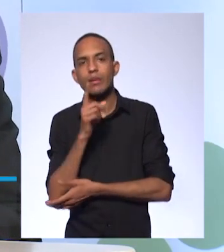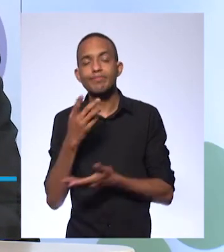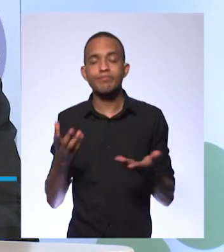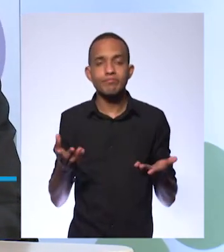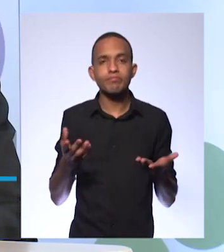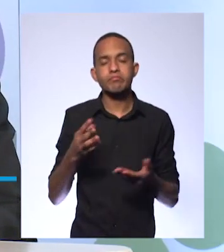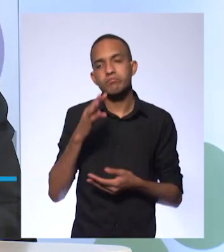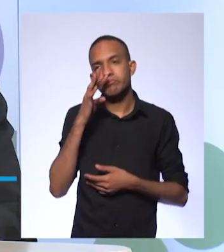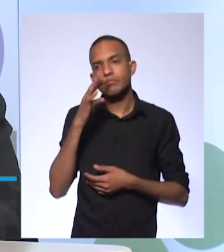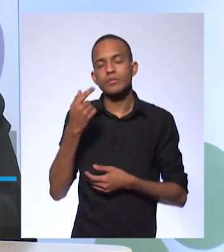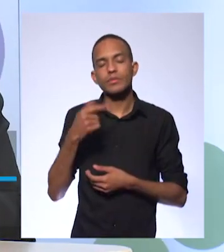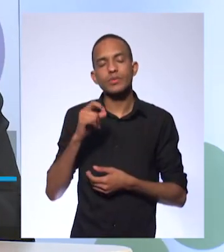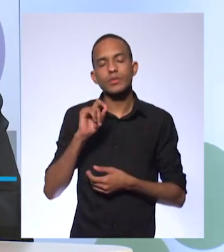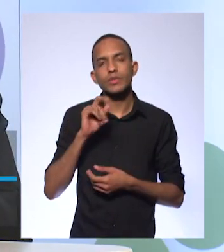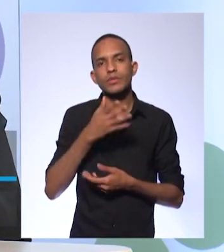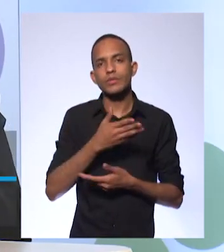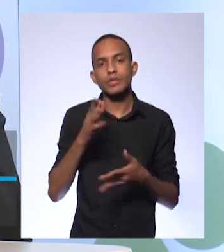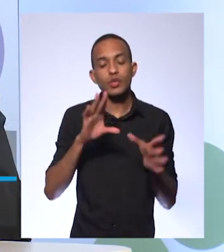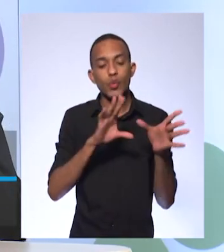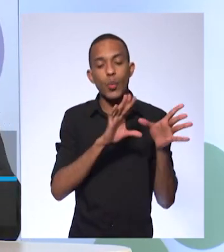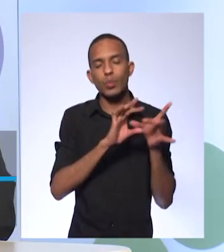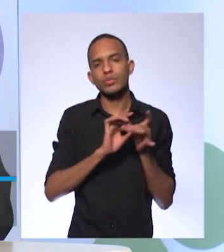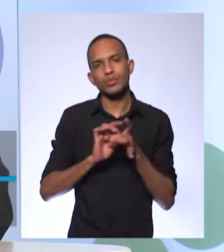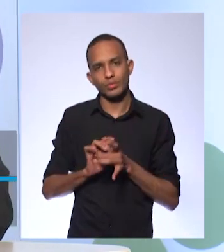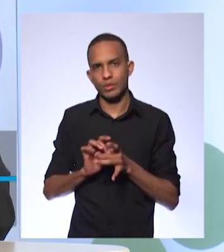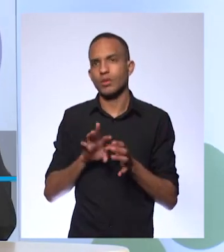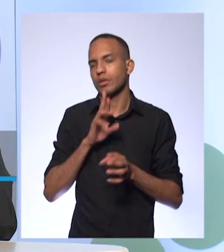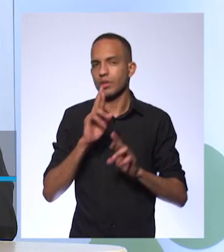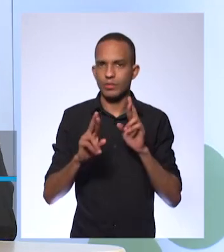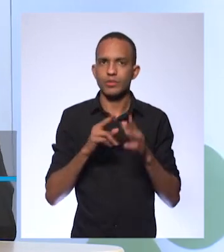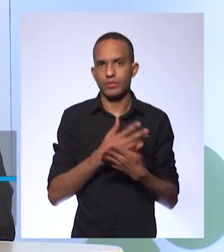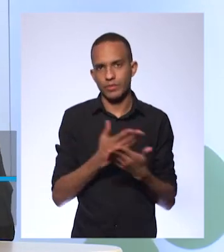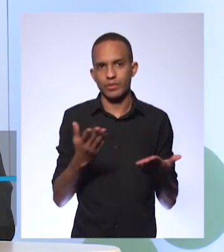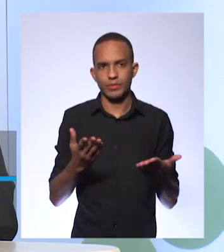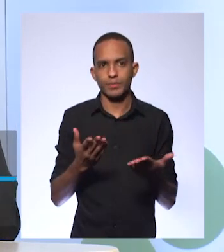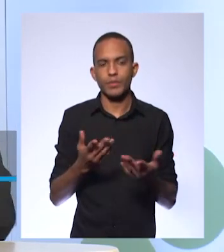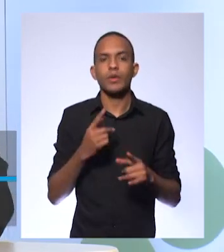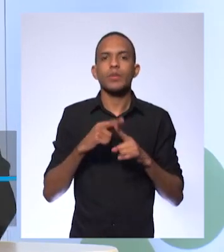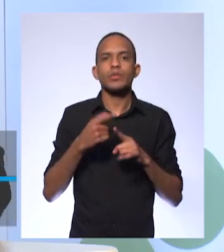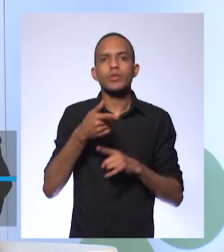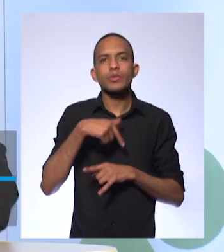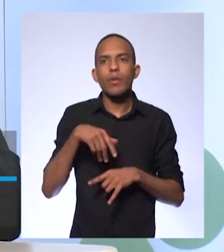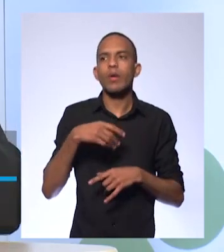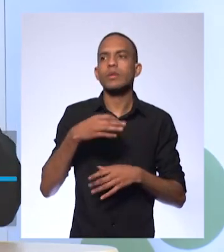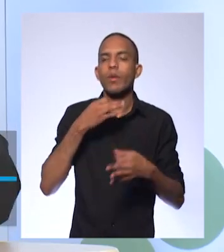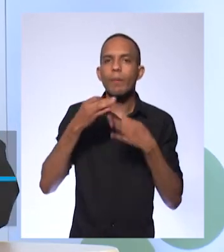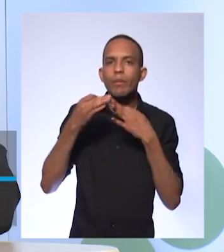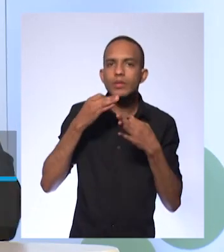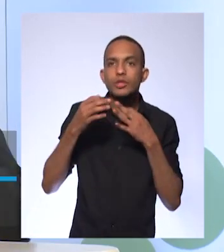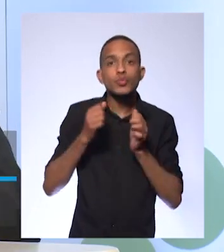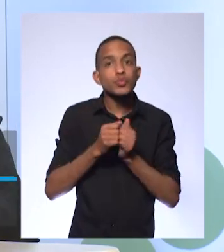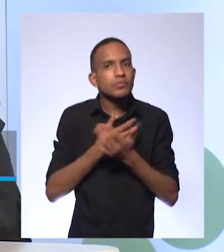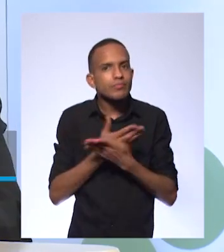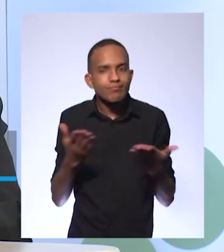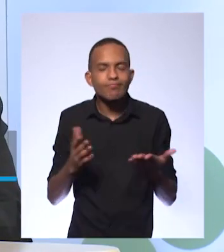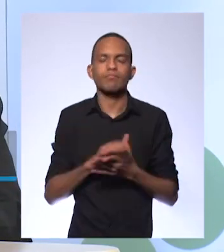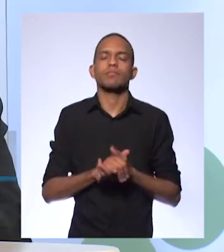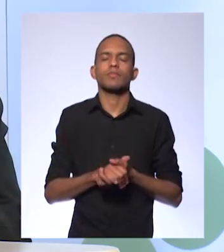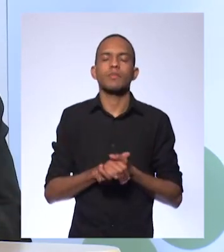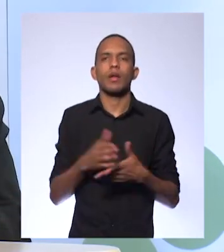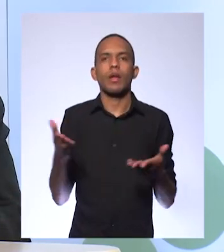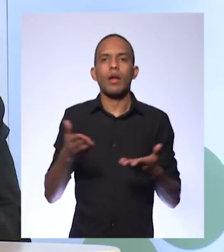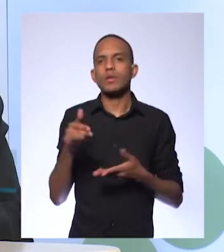bem interessante que vocês contextualizem as respostas de vocês, para nós argumentarmos junto com vocês. E aqui eu